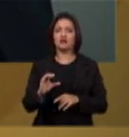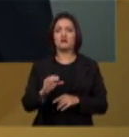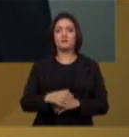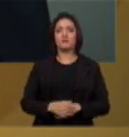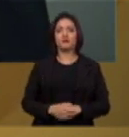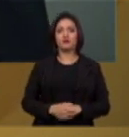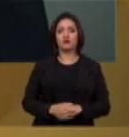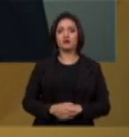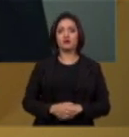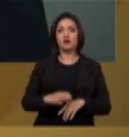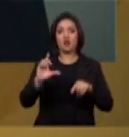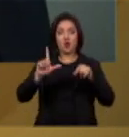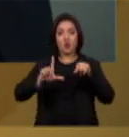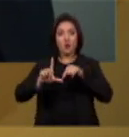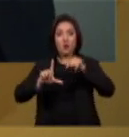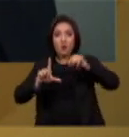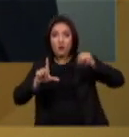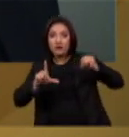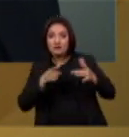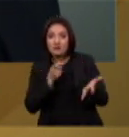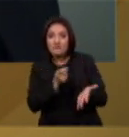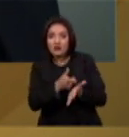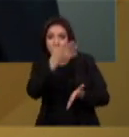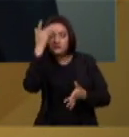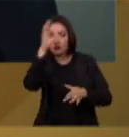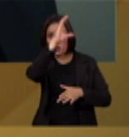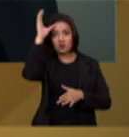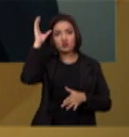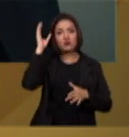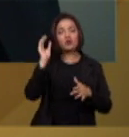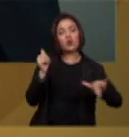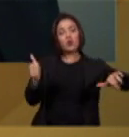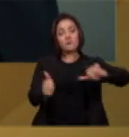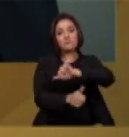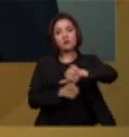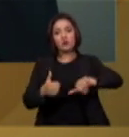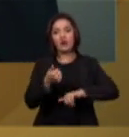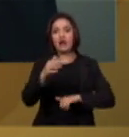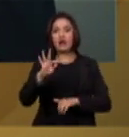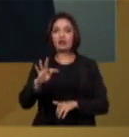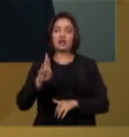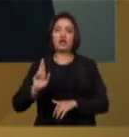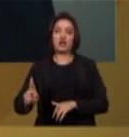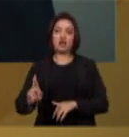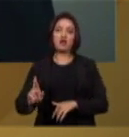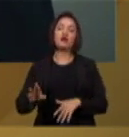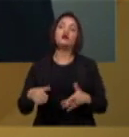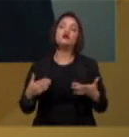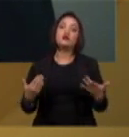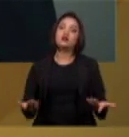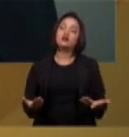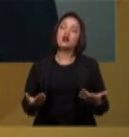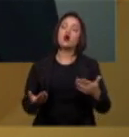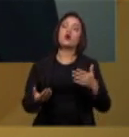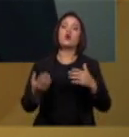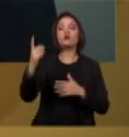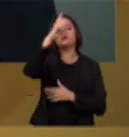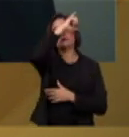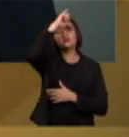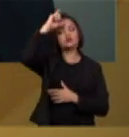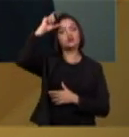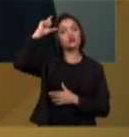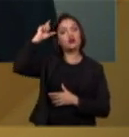Consumidor, para a TR, a taxa referencial. Sua Excelência, o eminente ministro relator,